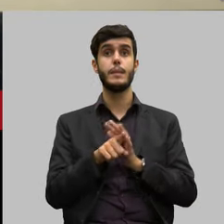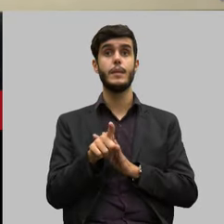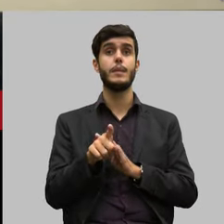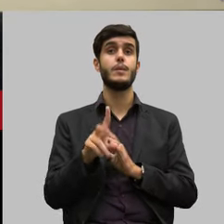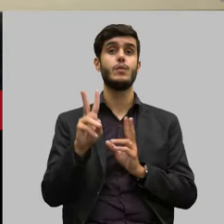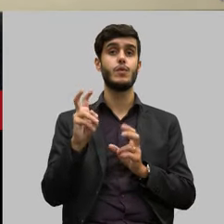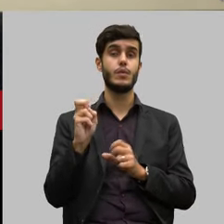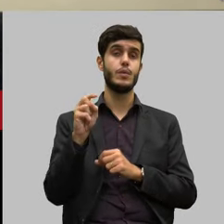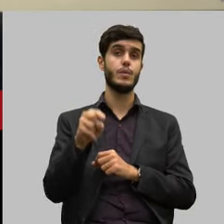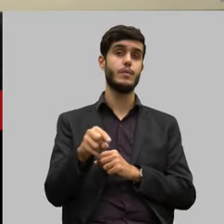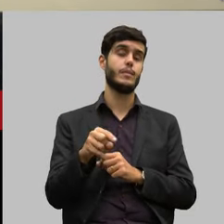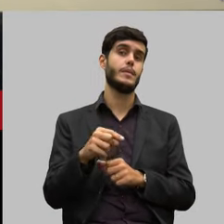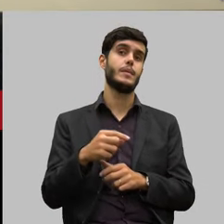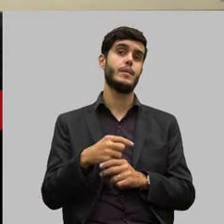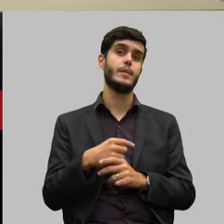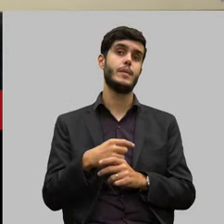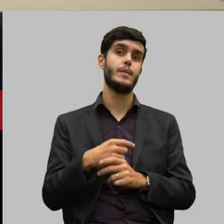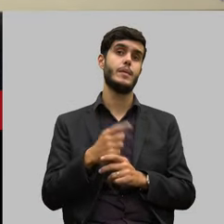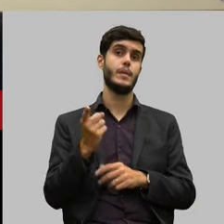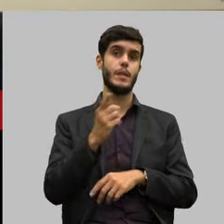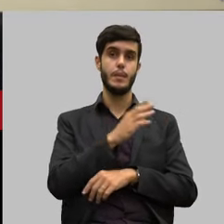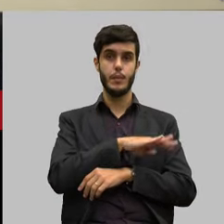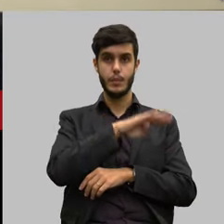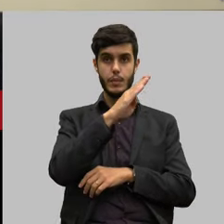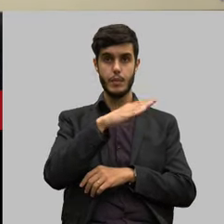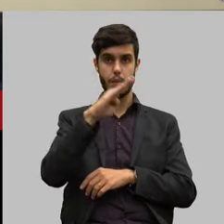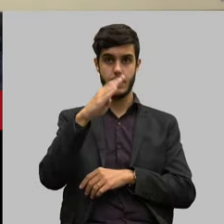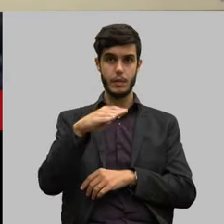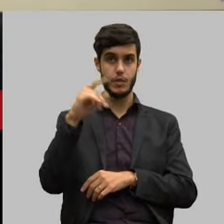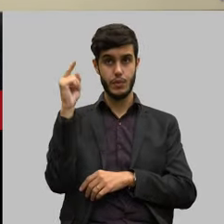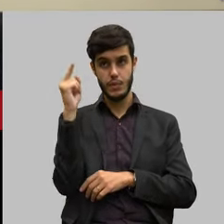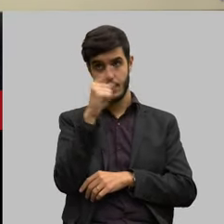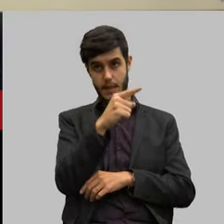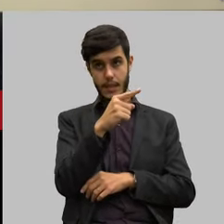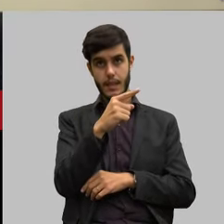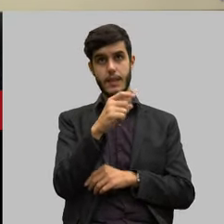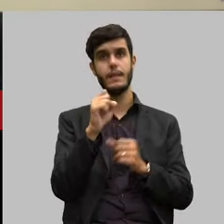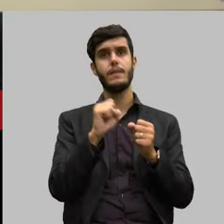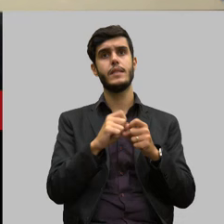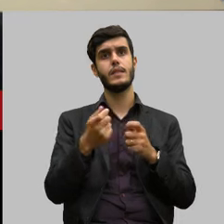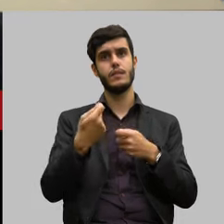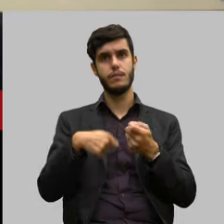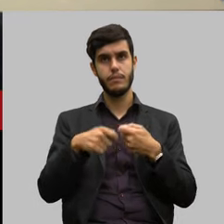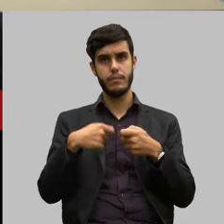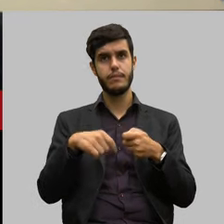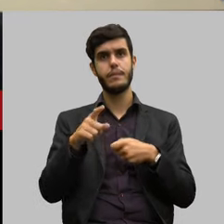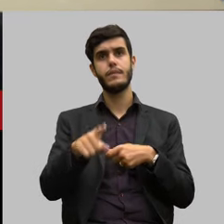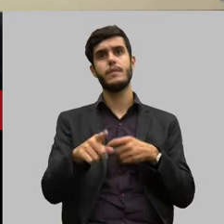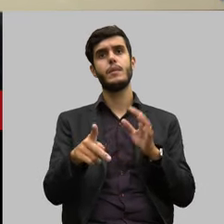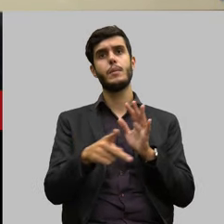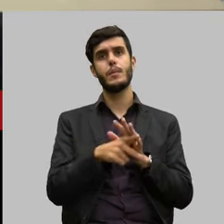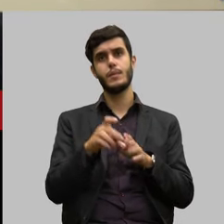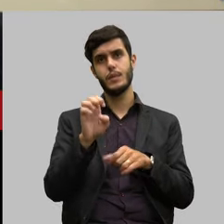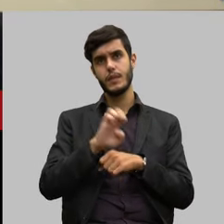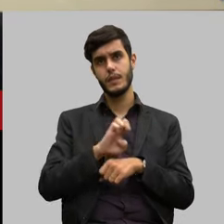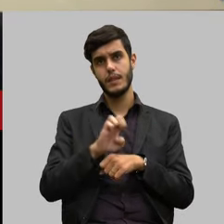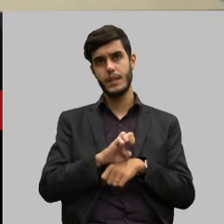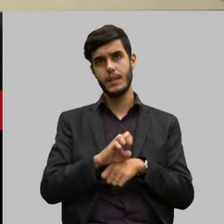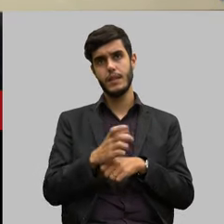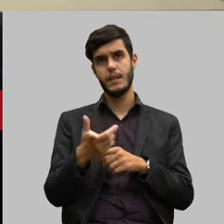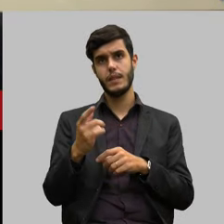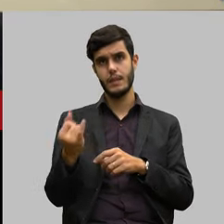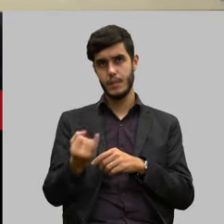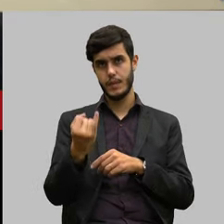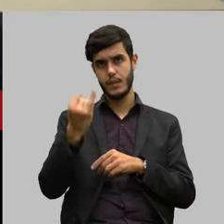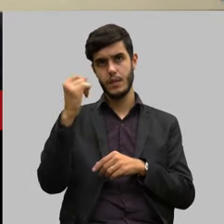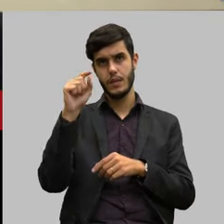mesma a questão de Brumadinho né que foi feita uma negociação vantajosa para o estado vantajosa que eu digo foi importante né